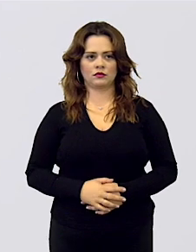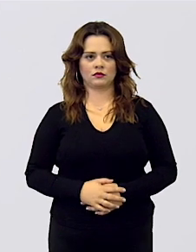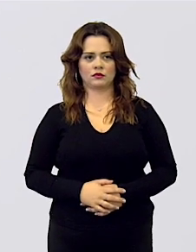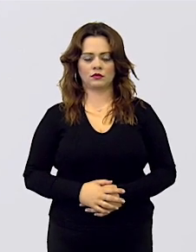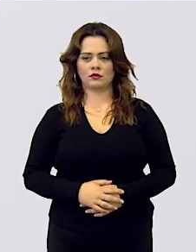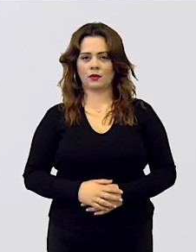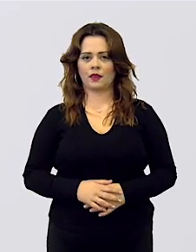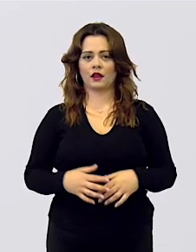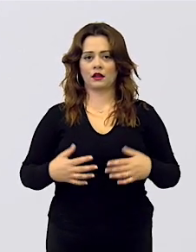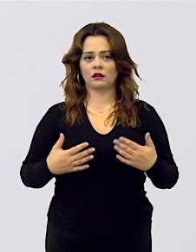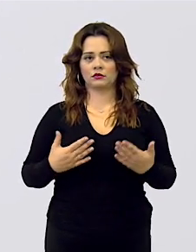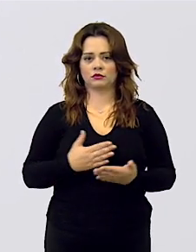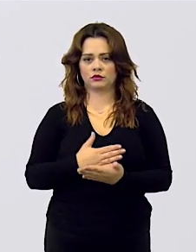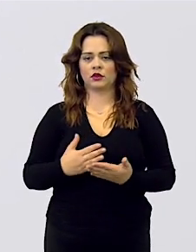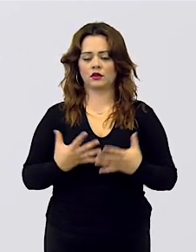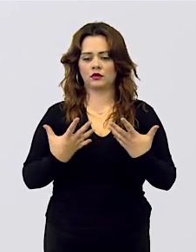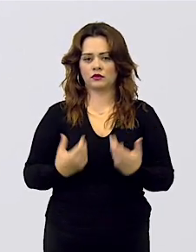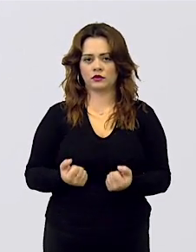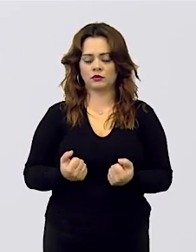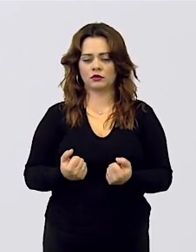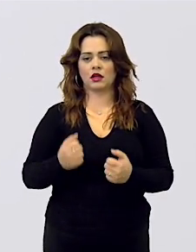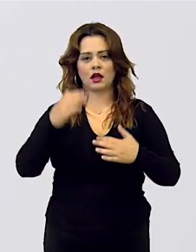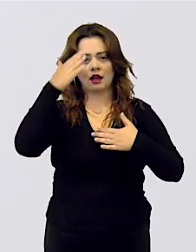mas eu quero começar agradecendo